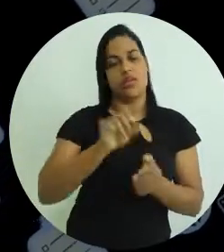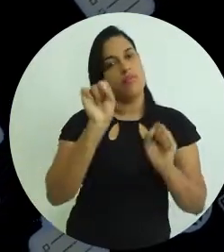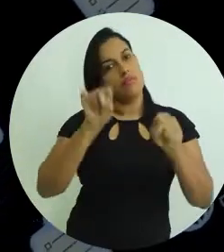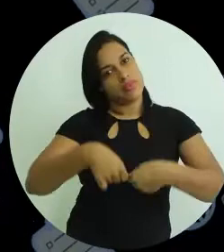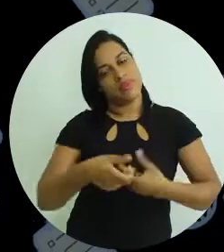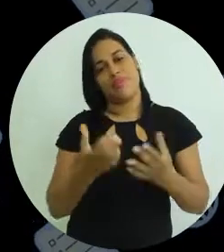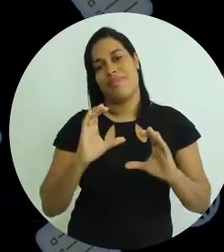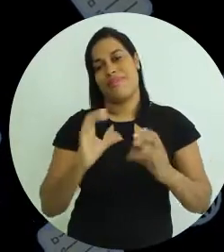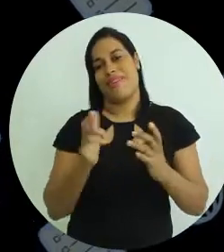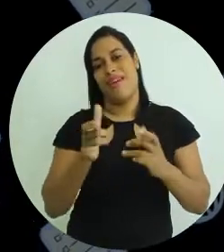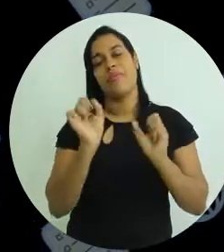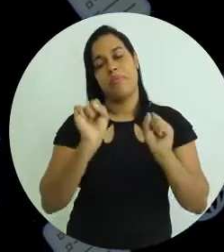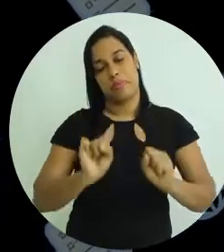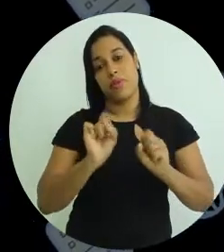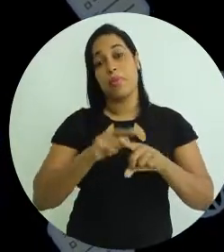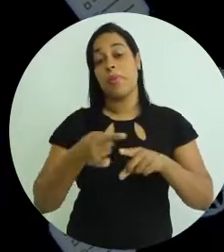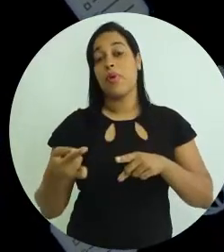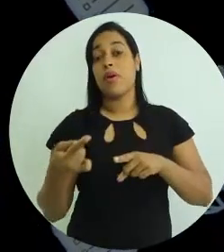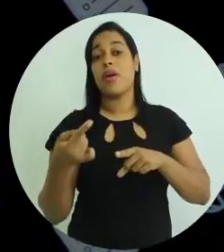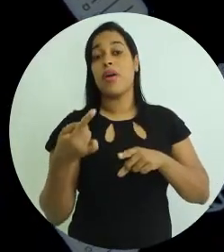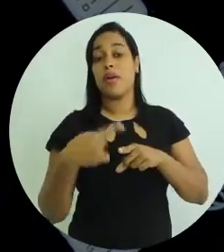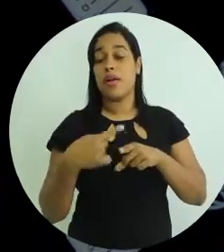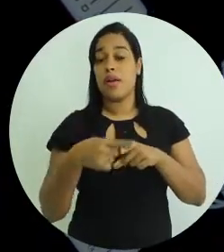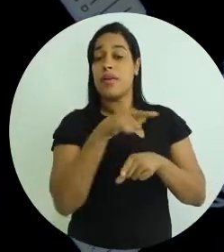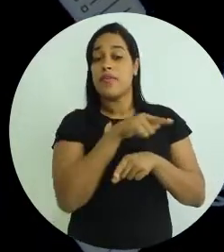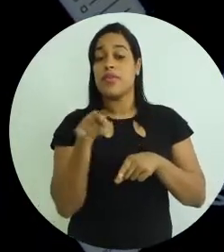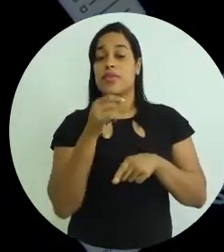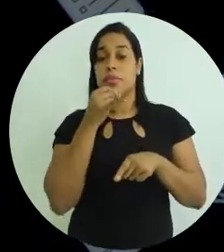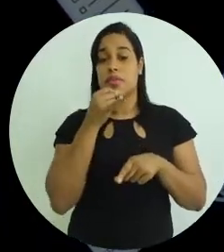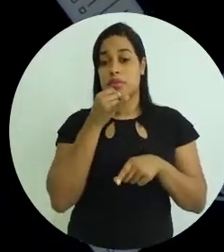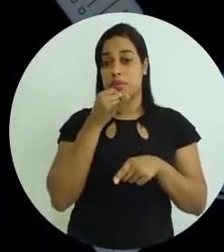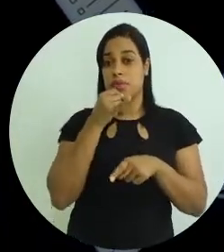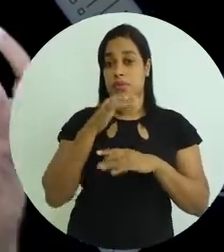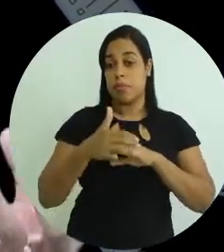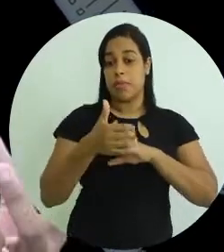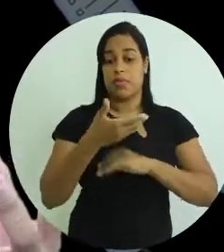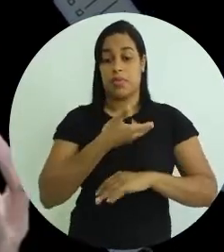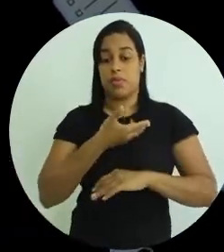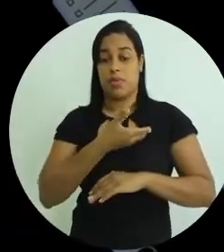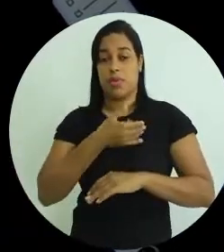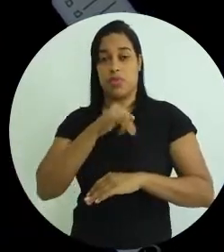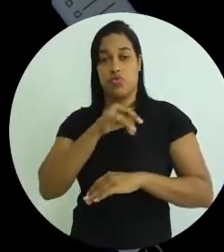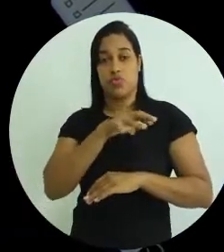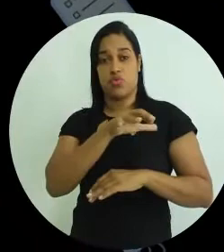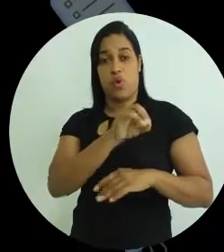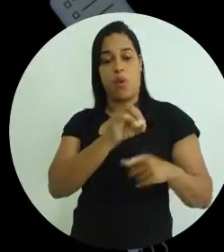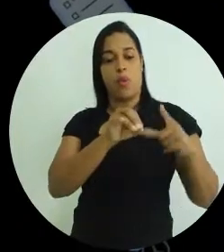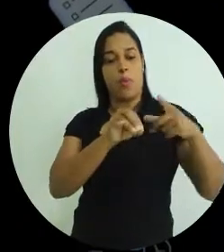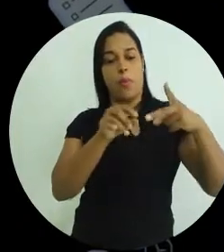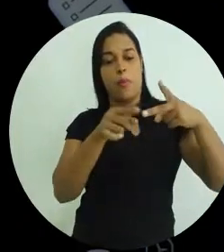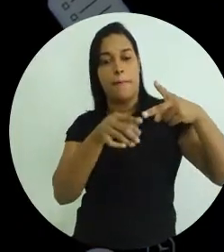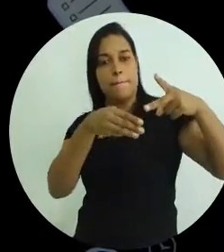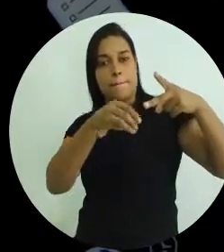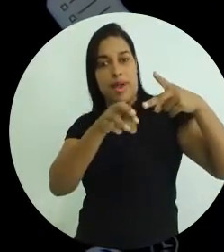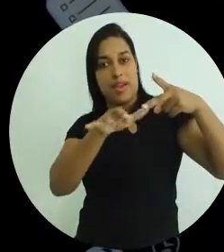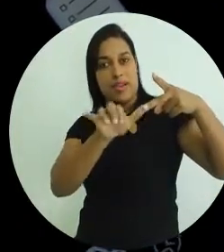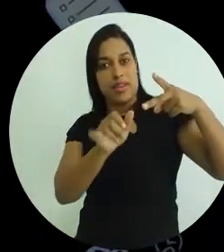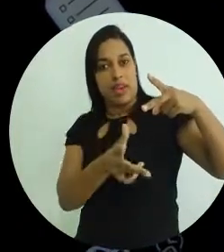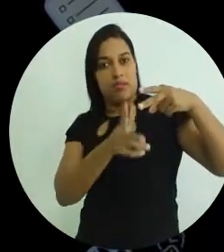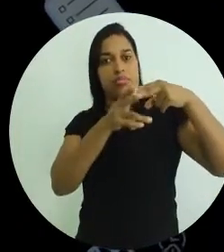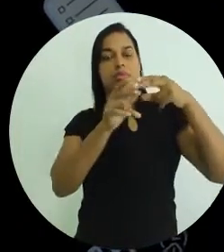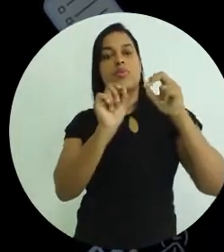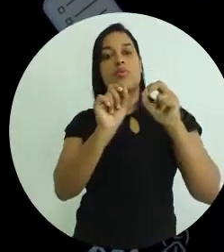é verdade. Por quê? Porque o que você, o seu melhor amigo João e a sua irmã Maria têm em comum? Que vocês lidam